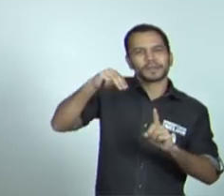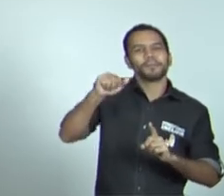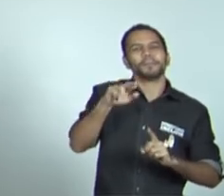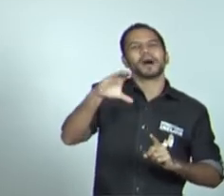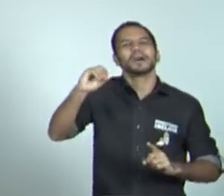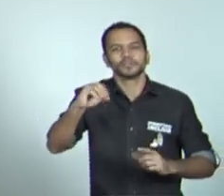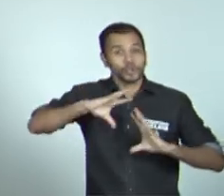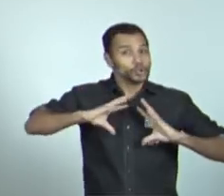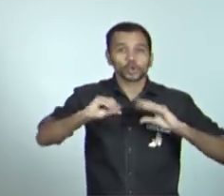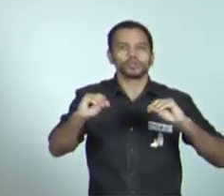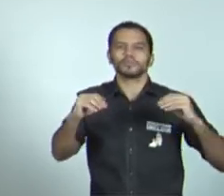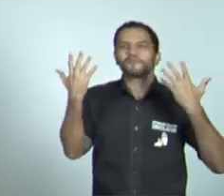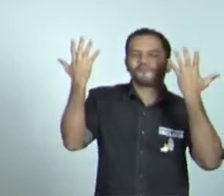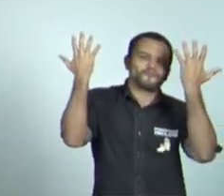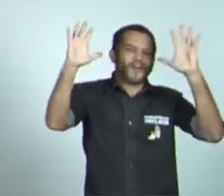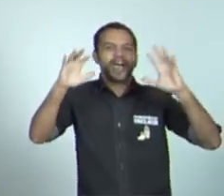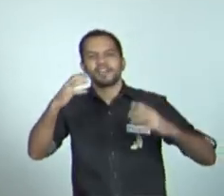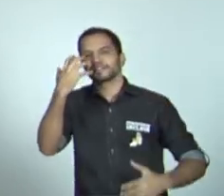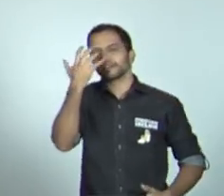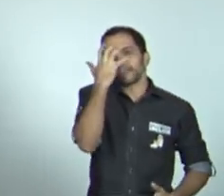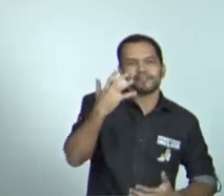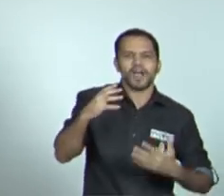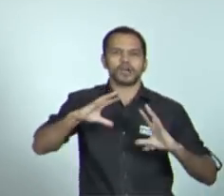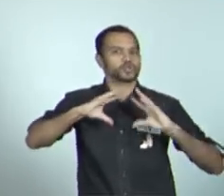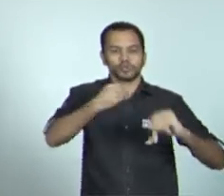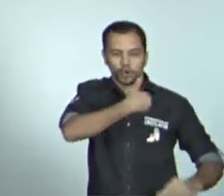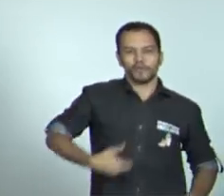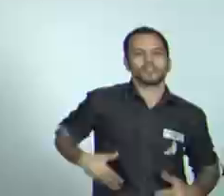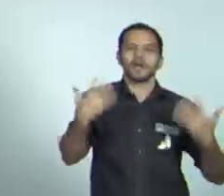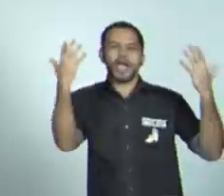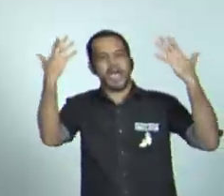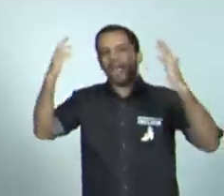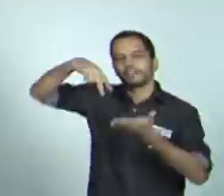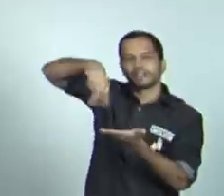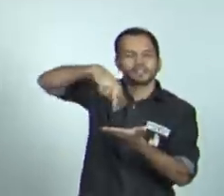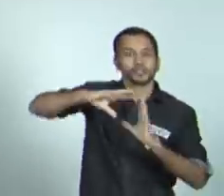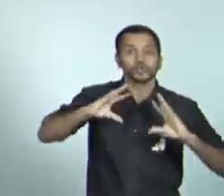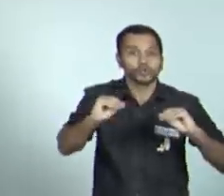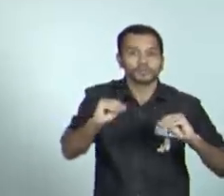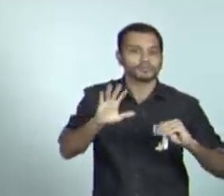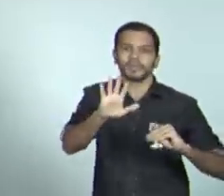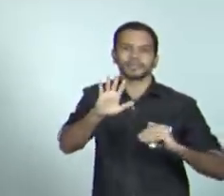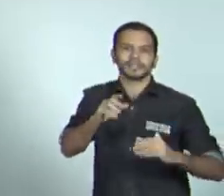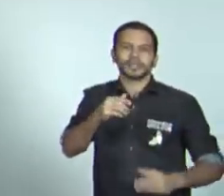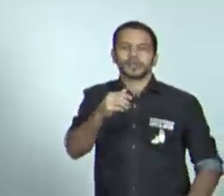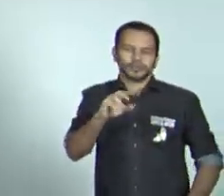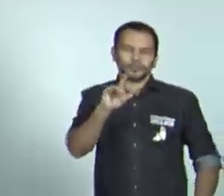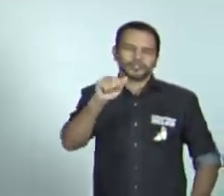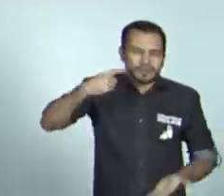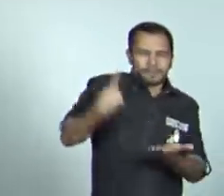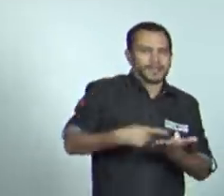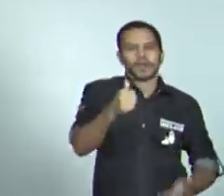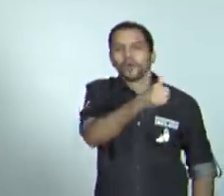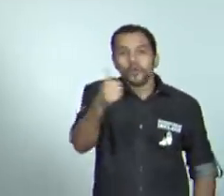carnaval tá todo mundo pulando normalmente os governadores tá tudo pulando carnaval aí me manda o dia onze